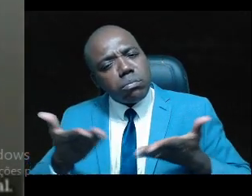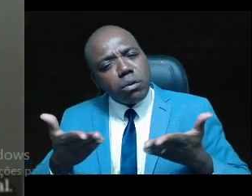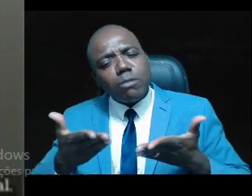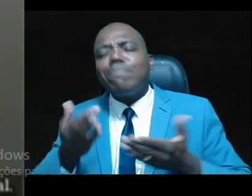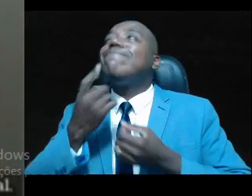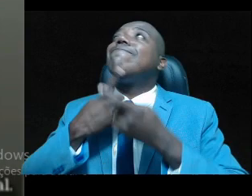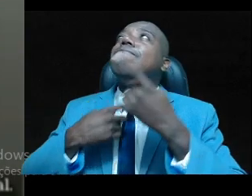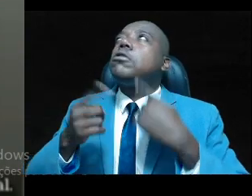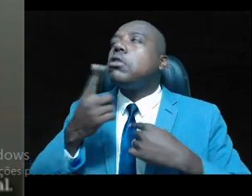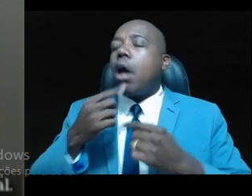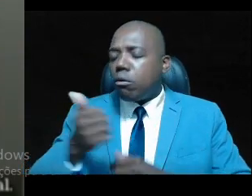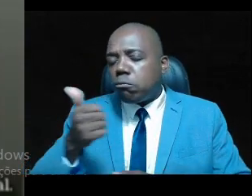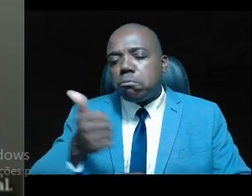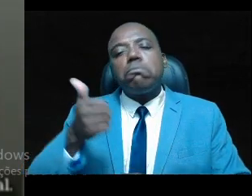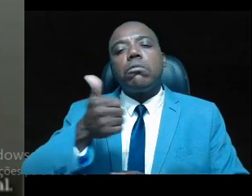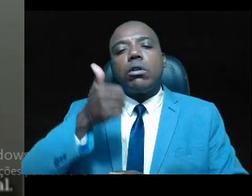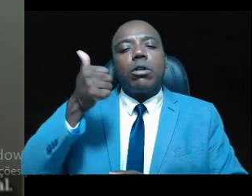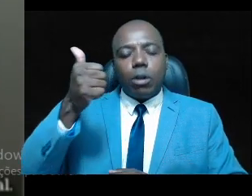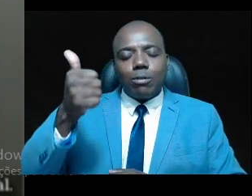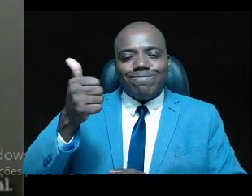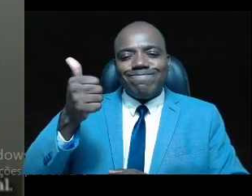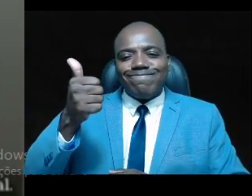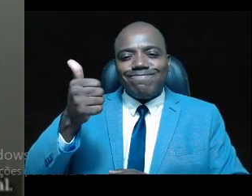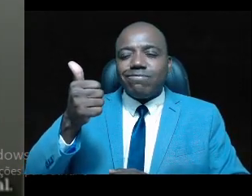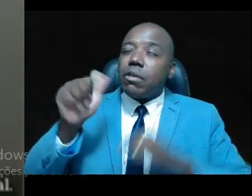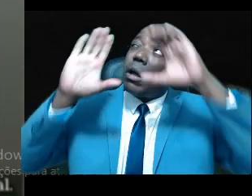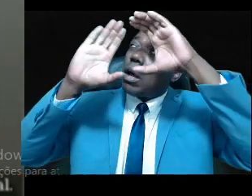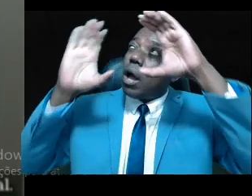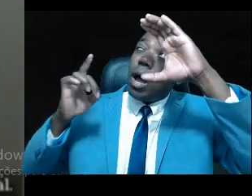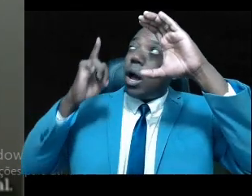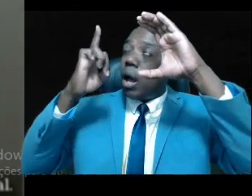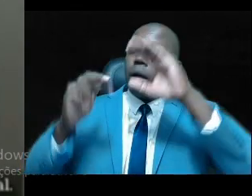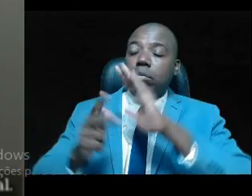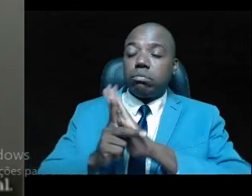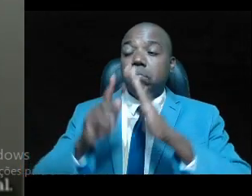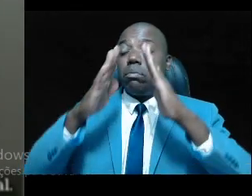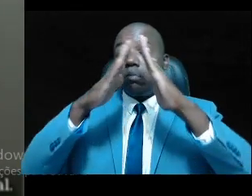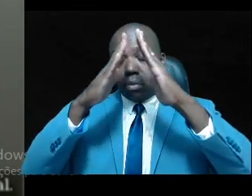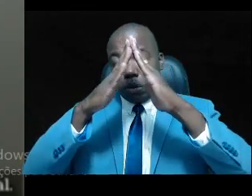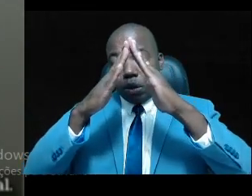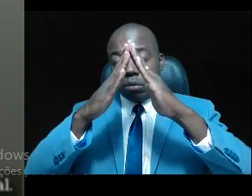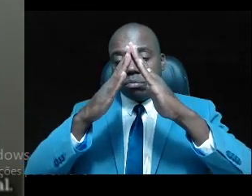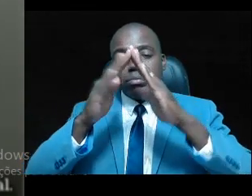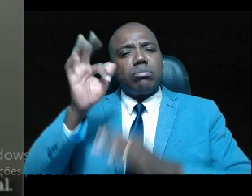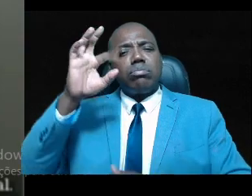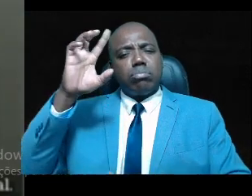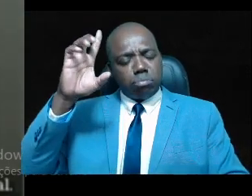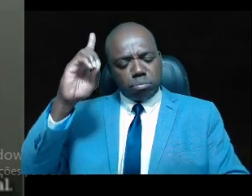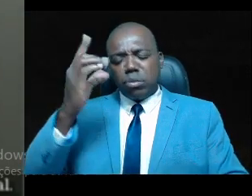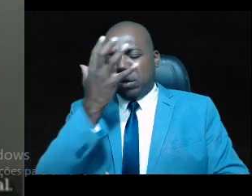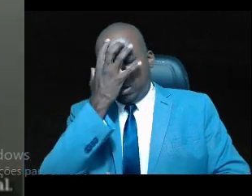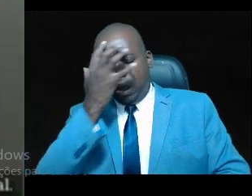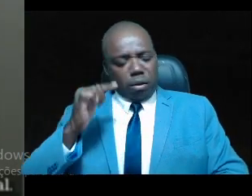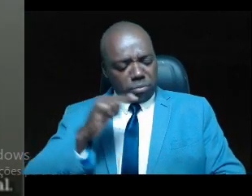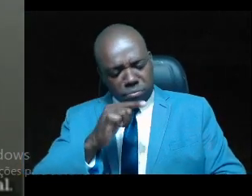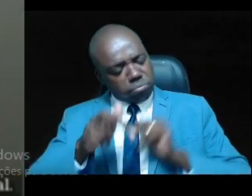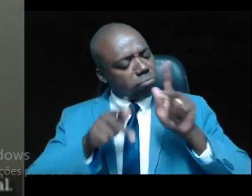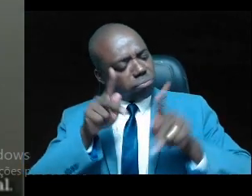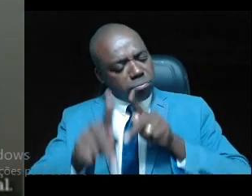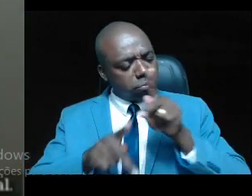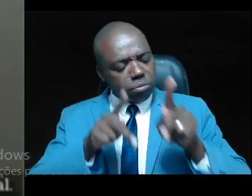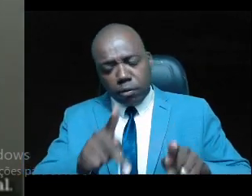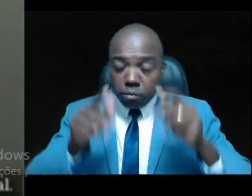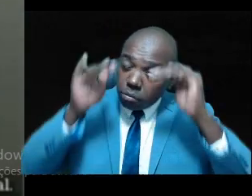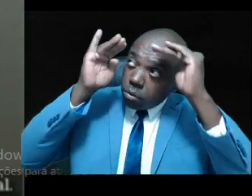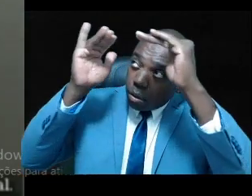uma melhor, isto é, a celestial, pelo que também Deus não se envergonha deles, de se